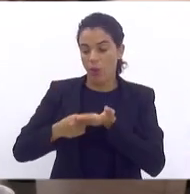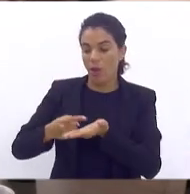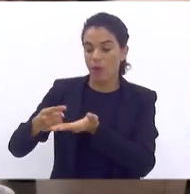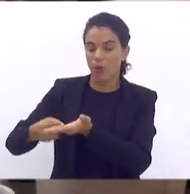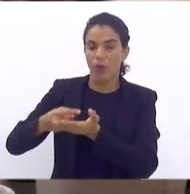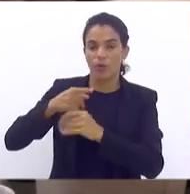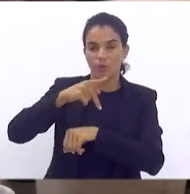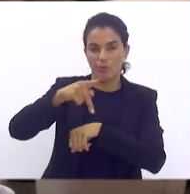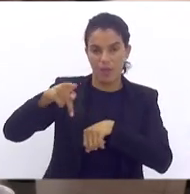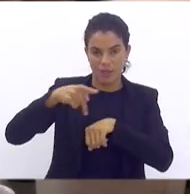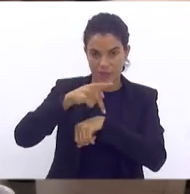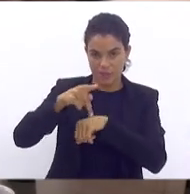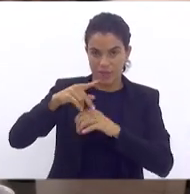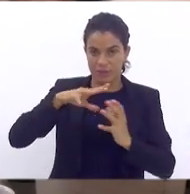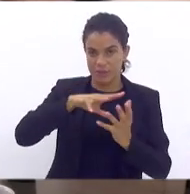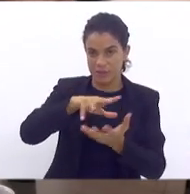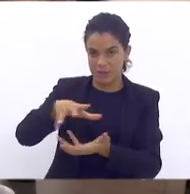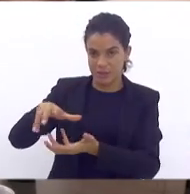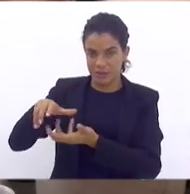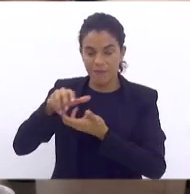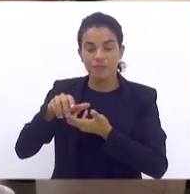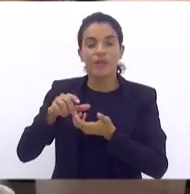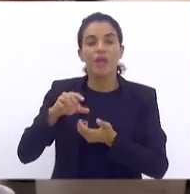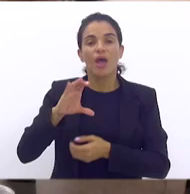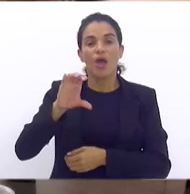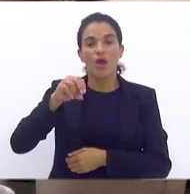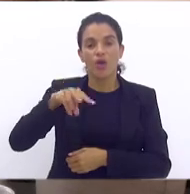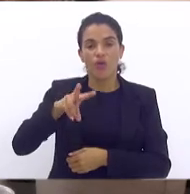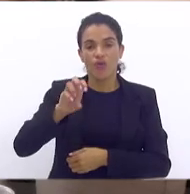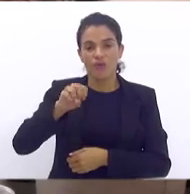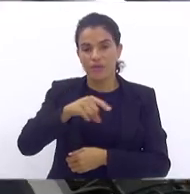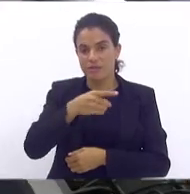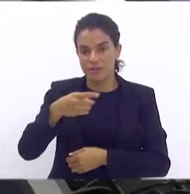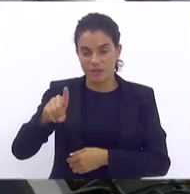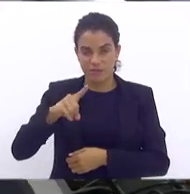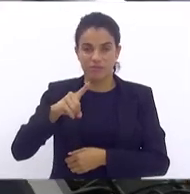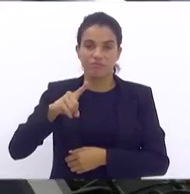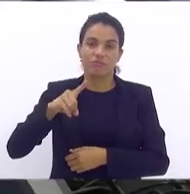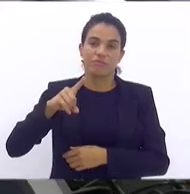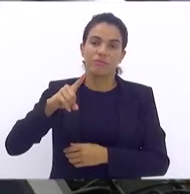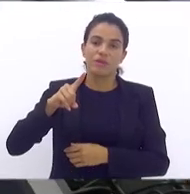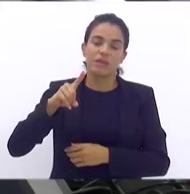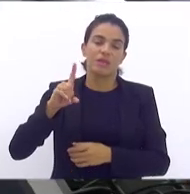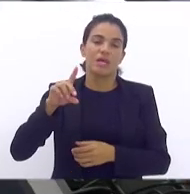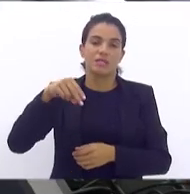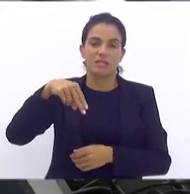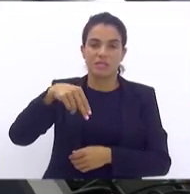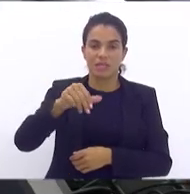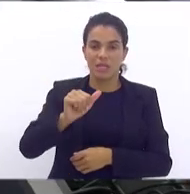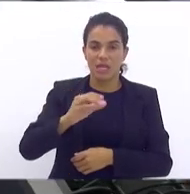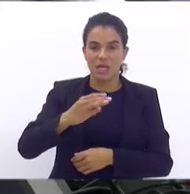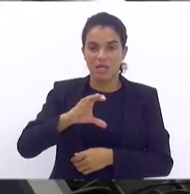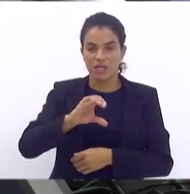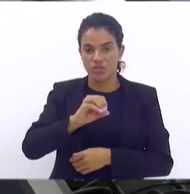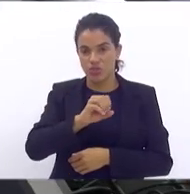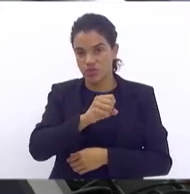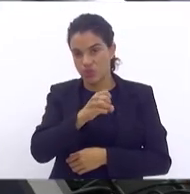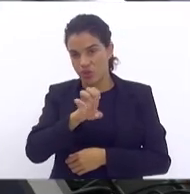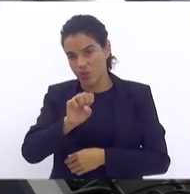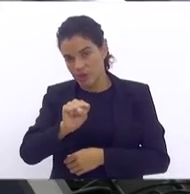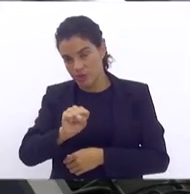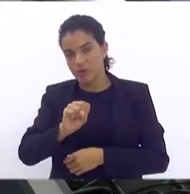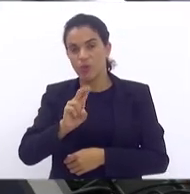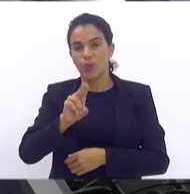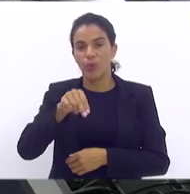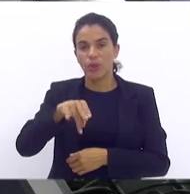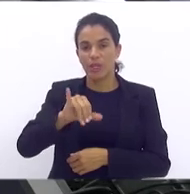caso, é a Convenção das Nações Unidas para o Direito do Mar, que foi uma convenção que acabou sendo negociada por 10